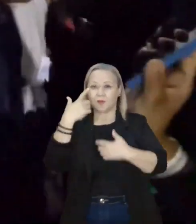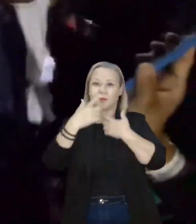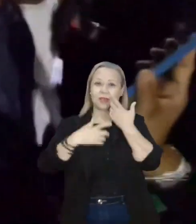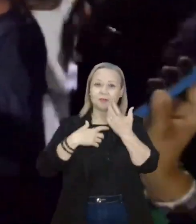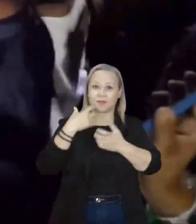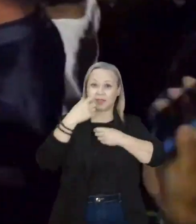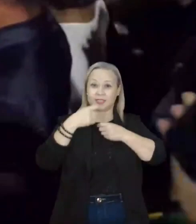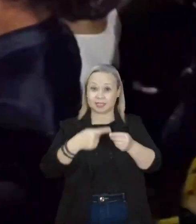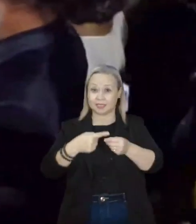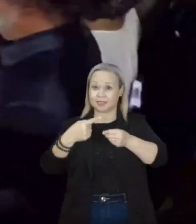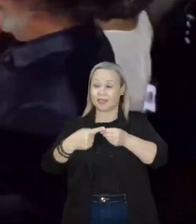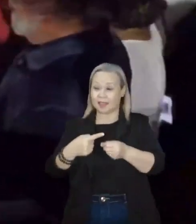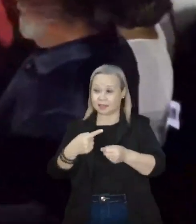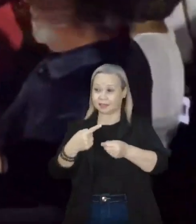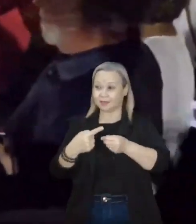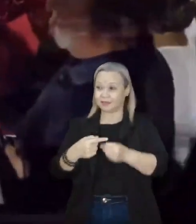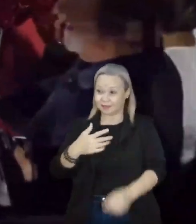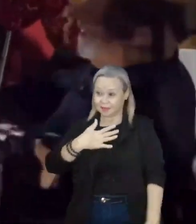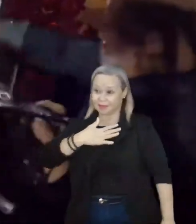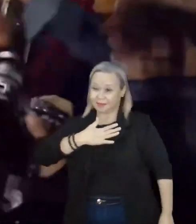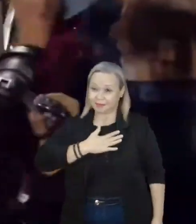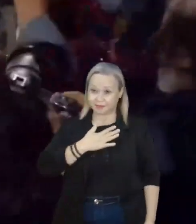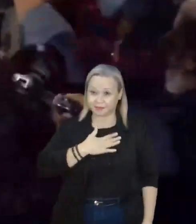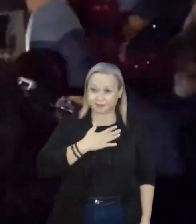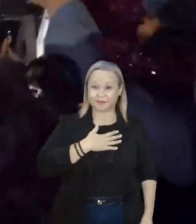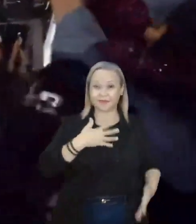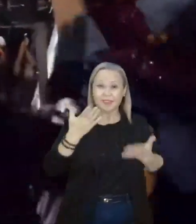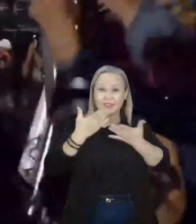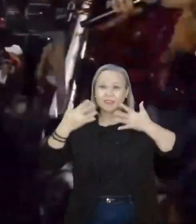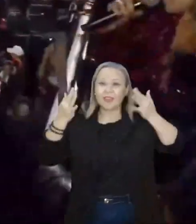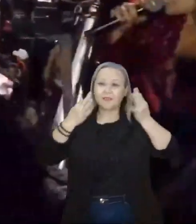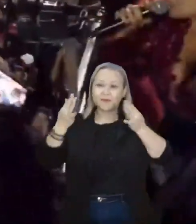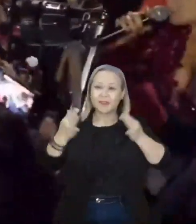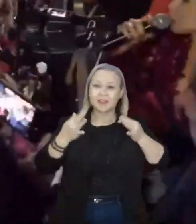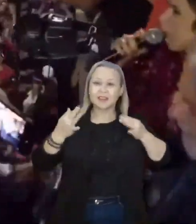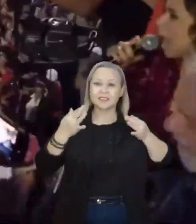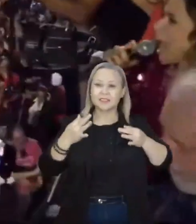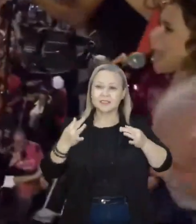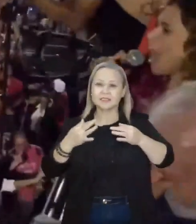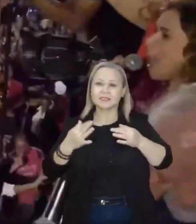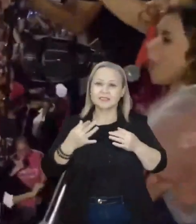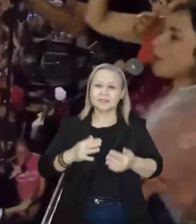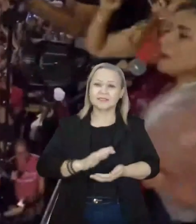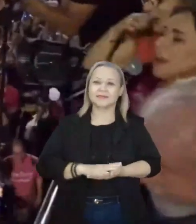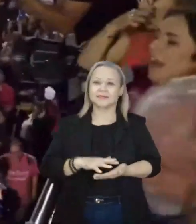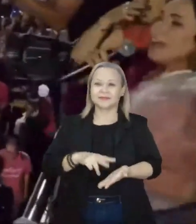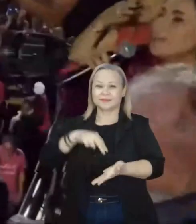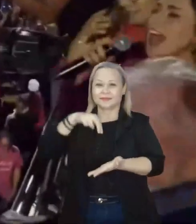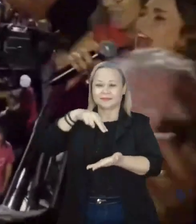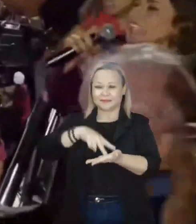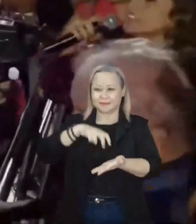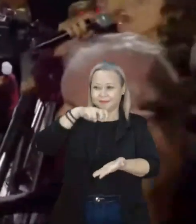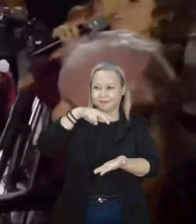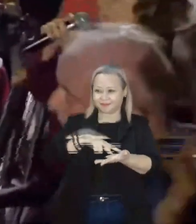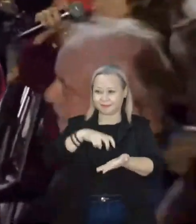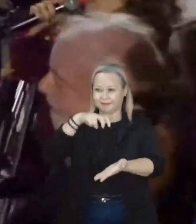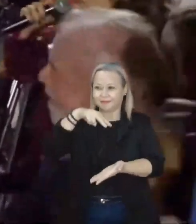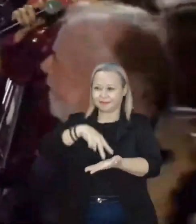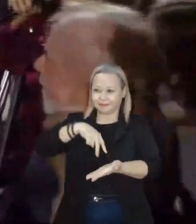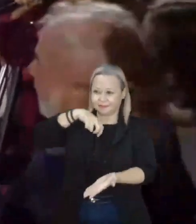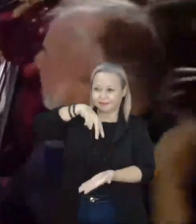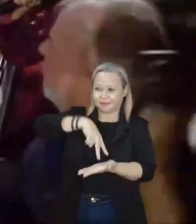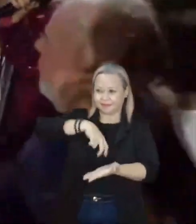cidade, o canto dessa cidade. Quem tá feliz, sai desse chão. Ai,